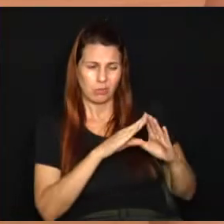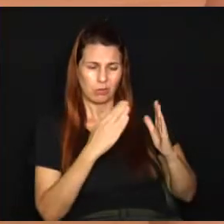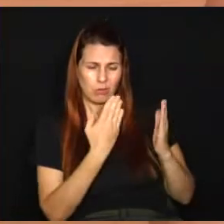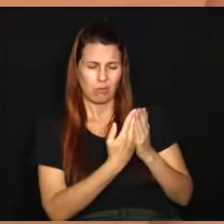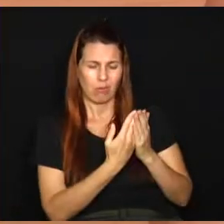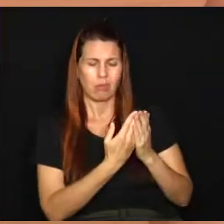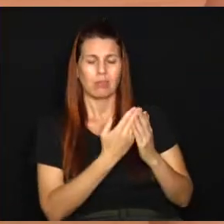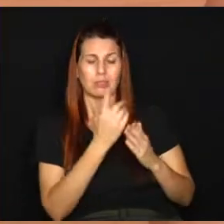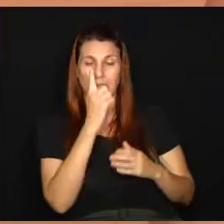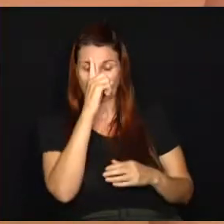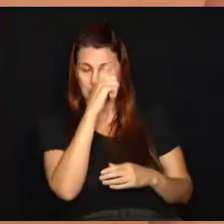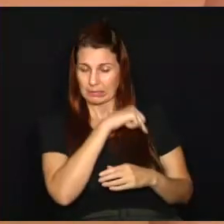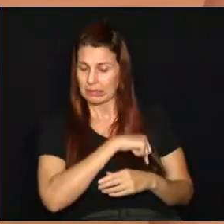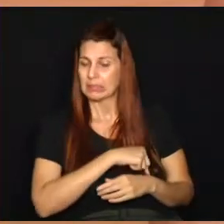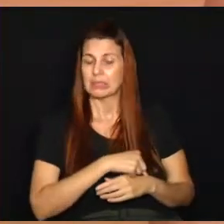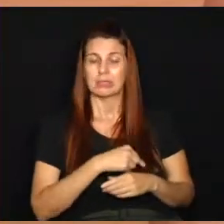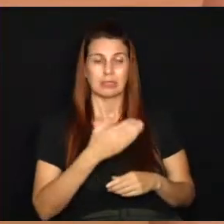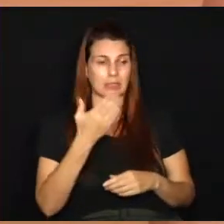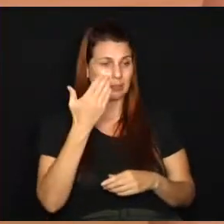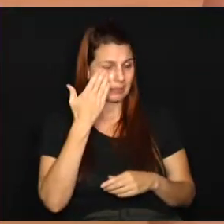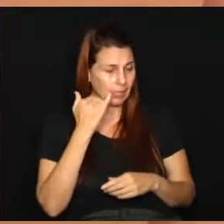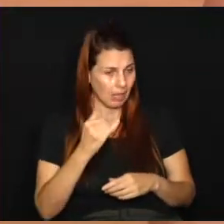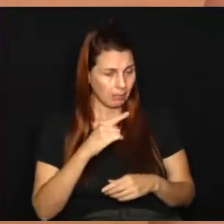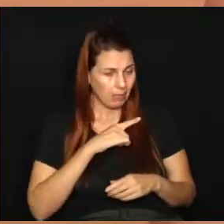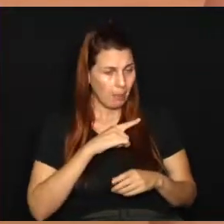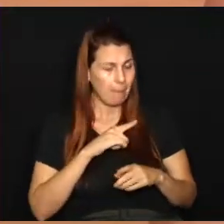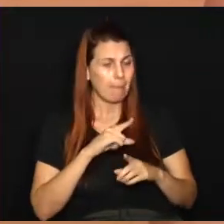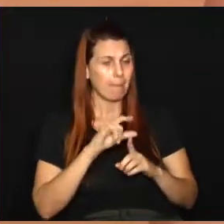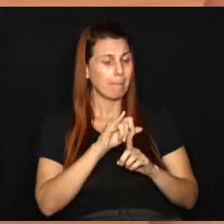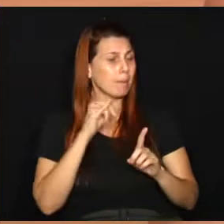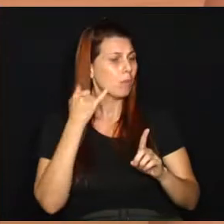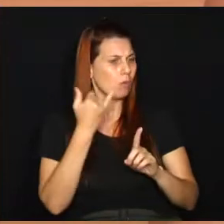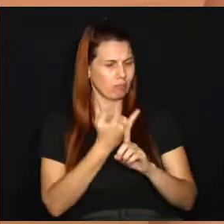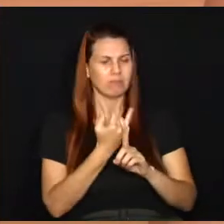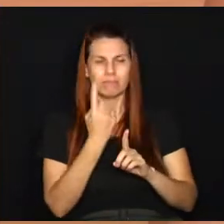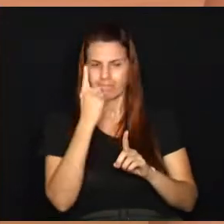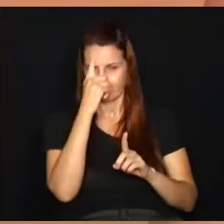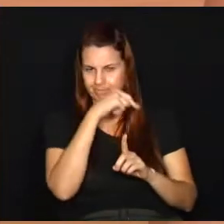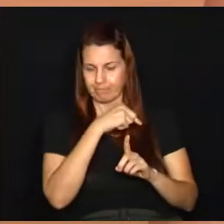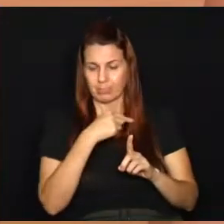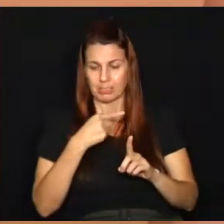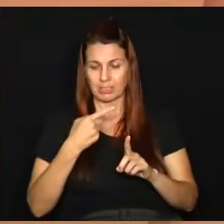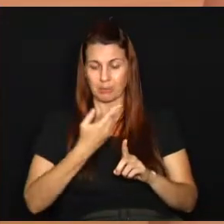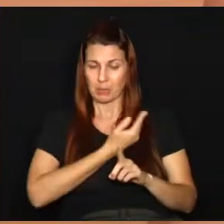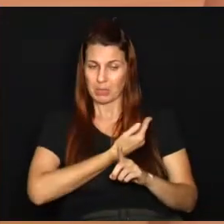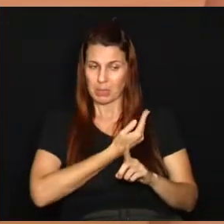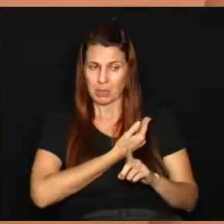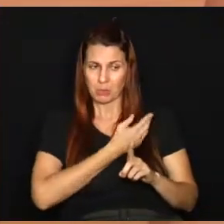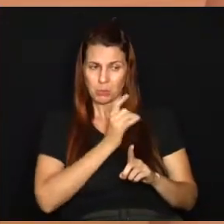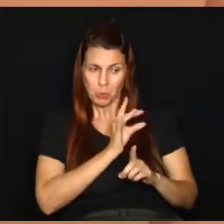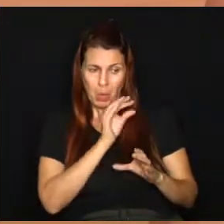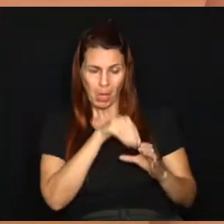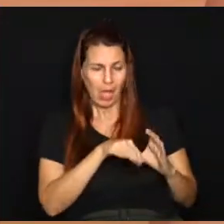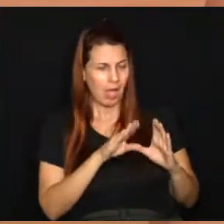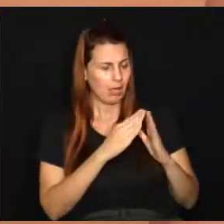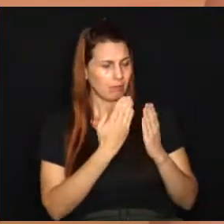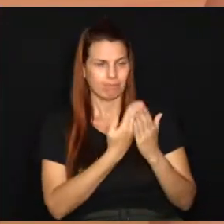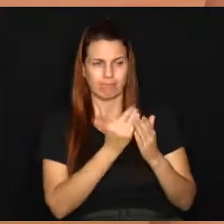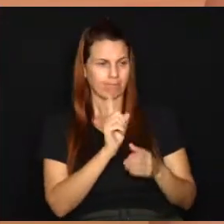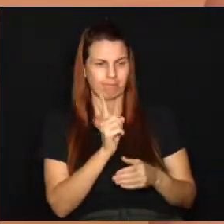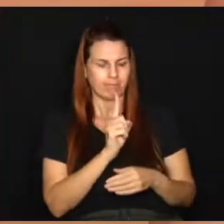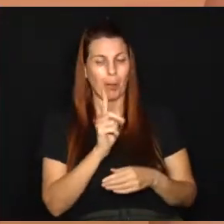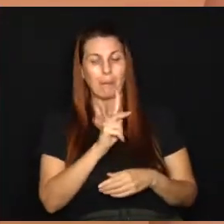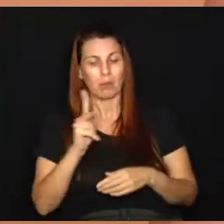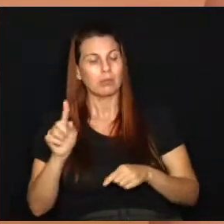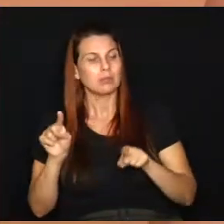sabe de casos de bullying que não se restringem aos colegas de escola, né? Eles passam também por professores.